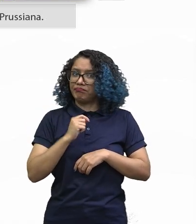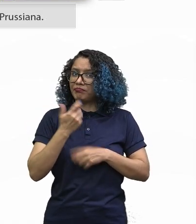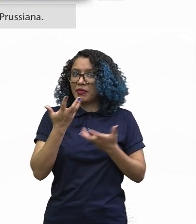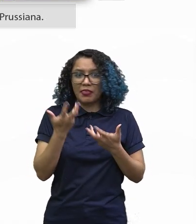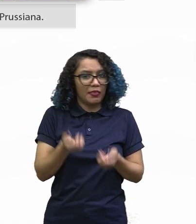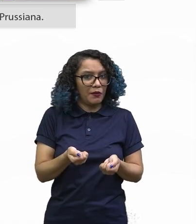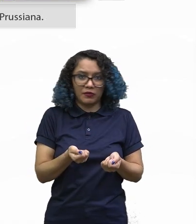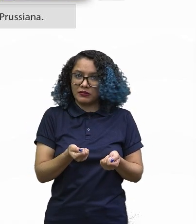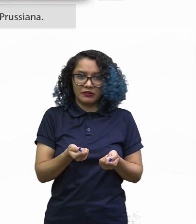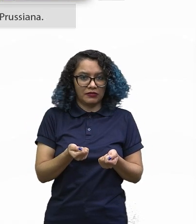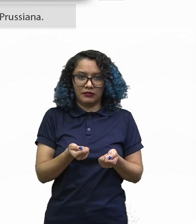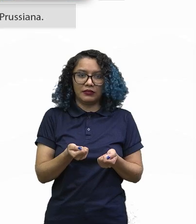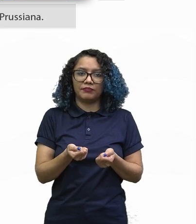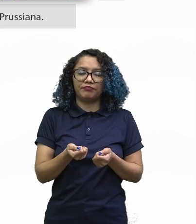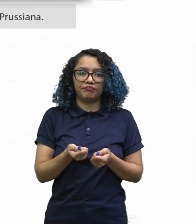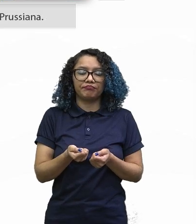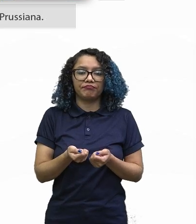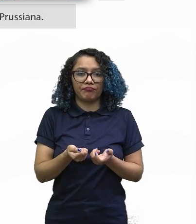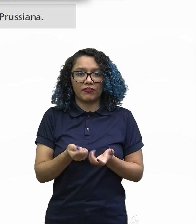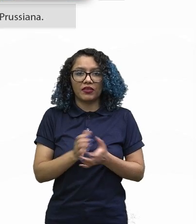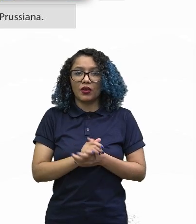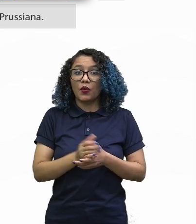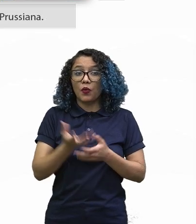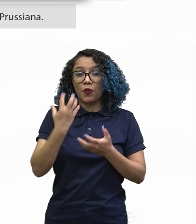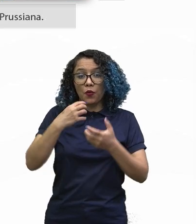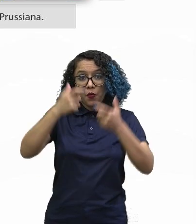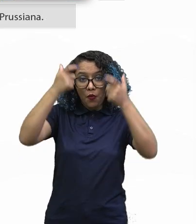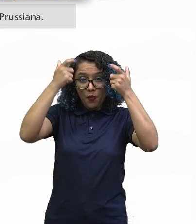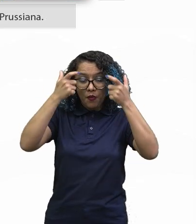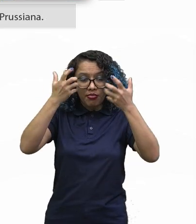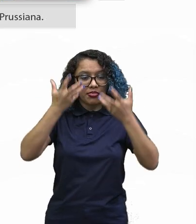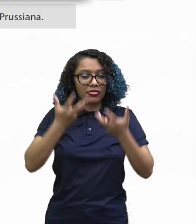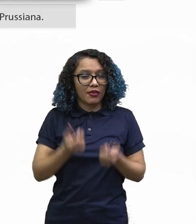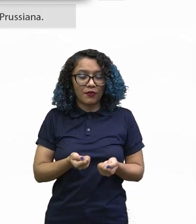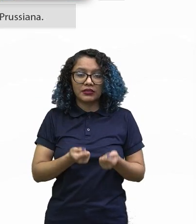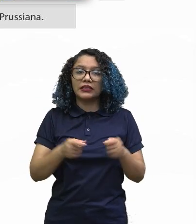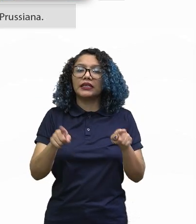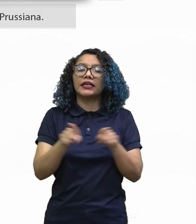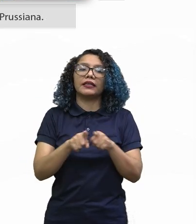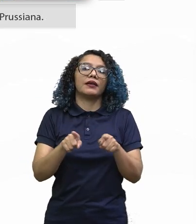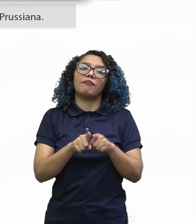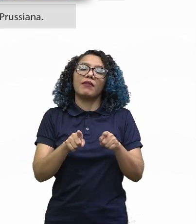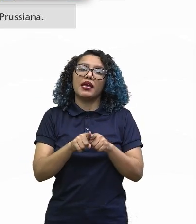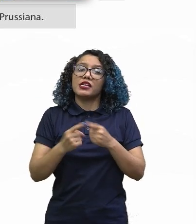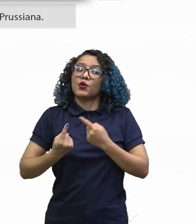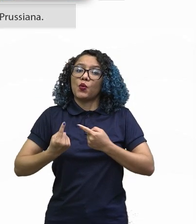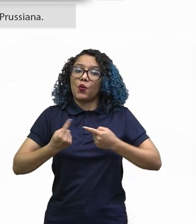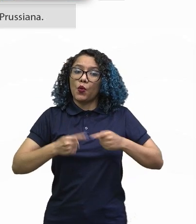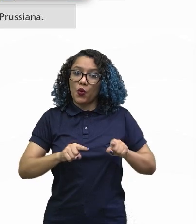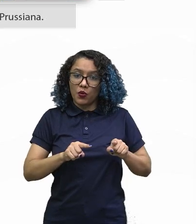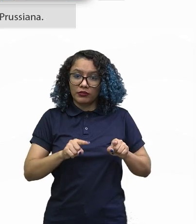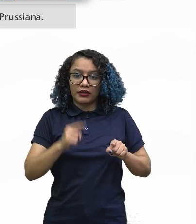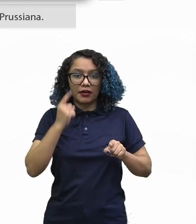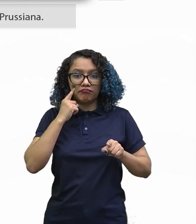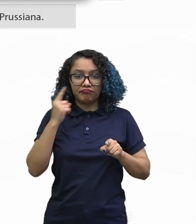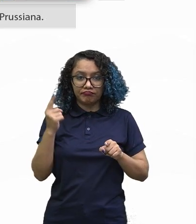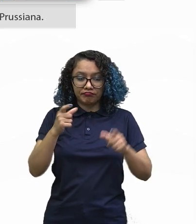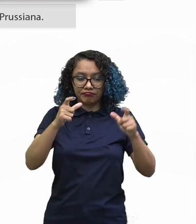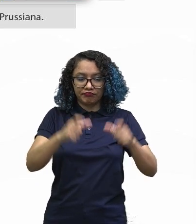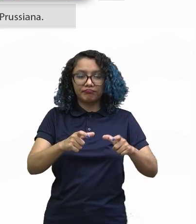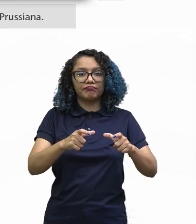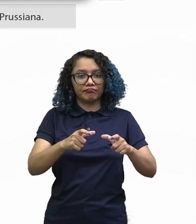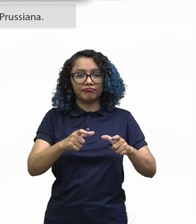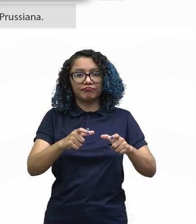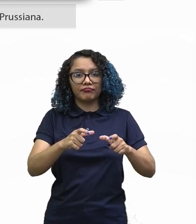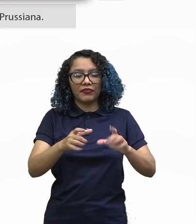do trono, né, da subida do príncipe alemão ao trono da Espanha, você vai ter também o contestamento da